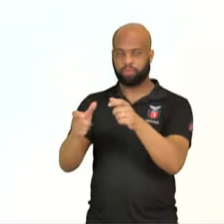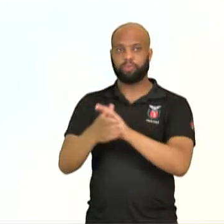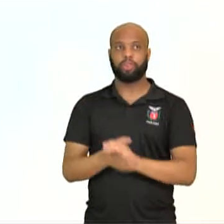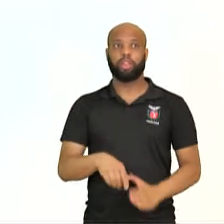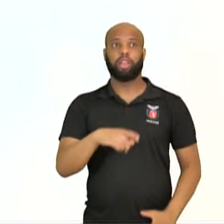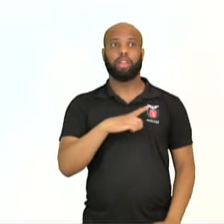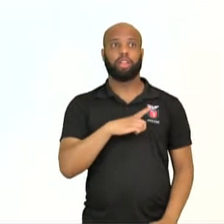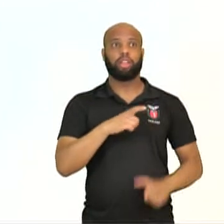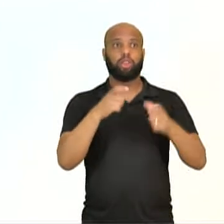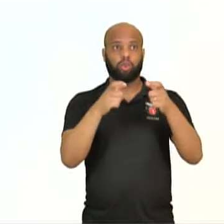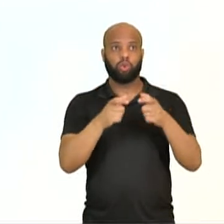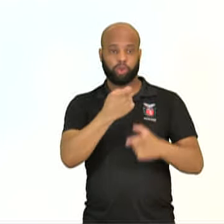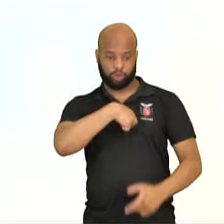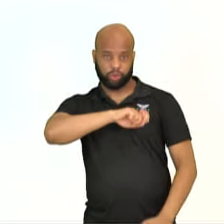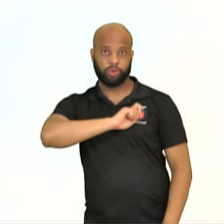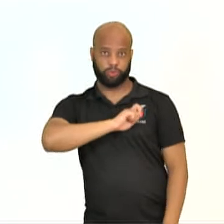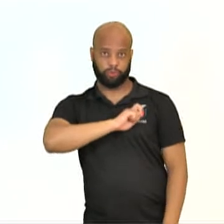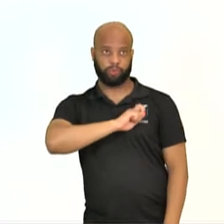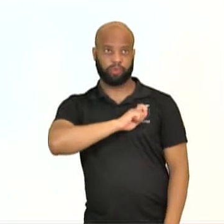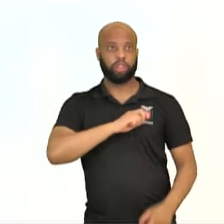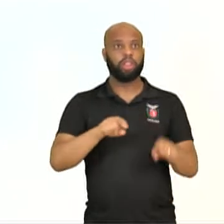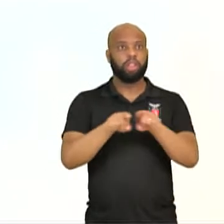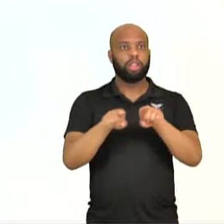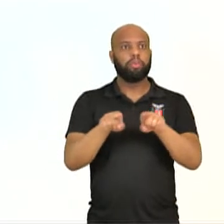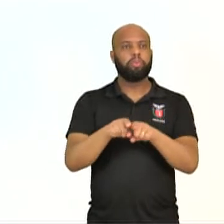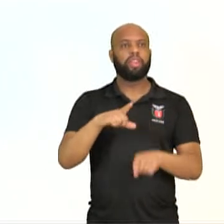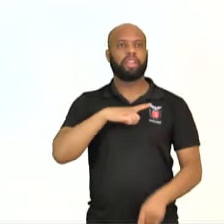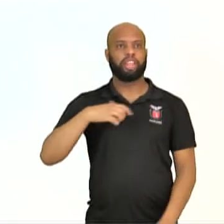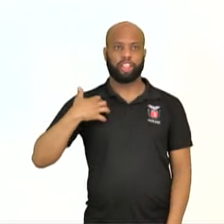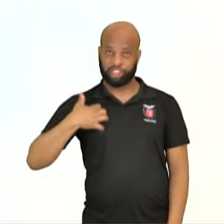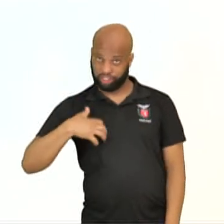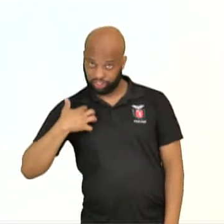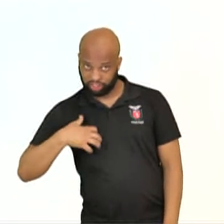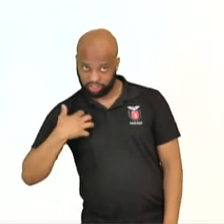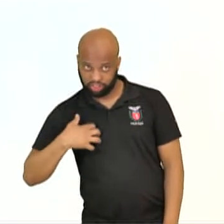Espanha, Bariloche, Argentina,